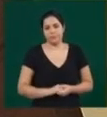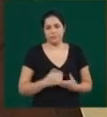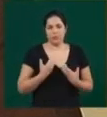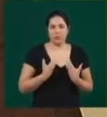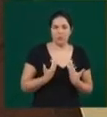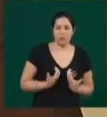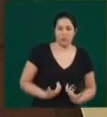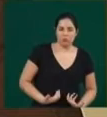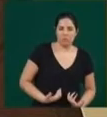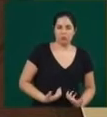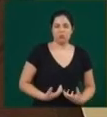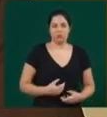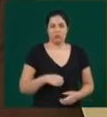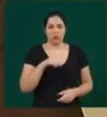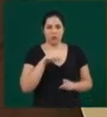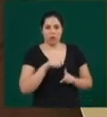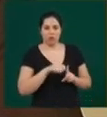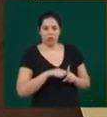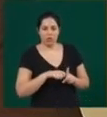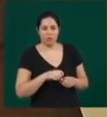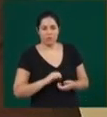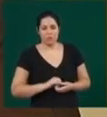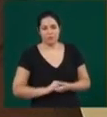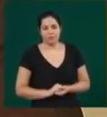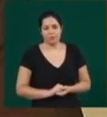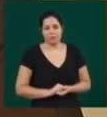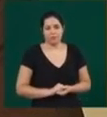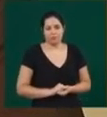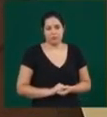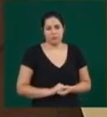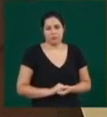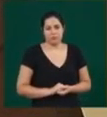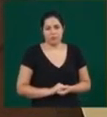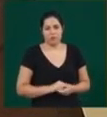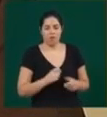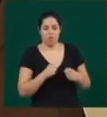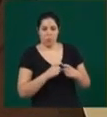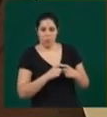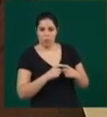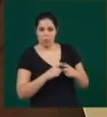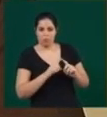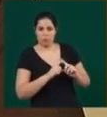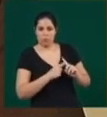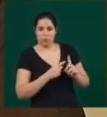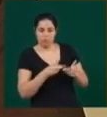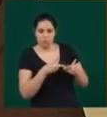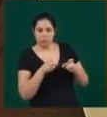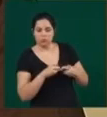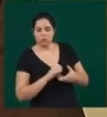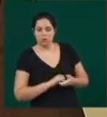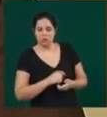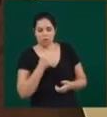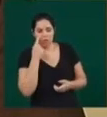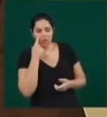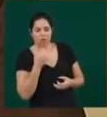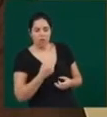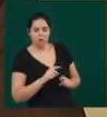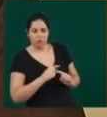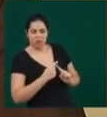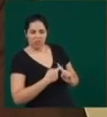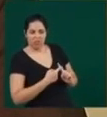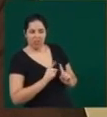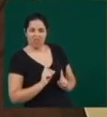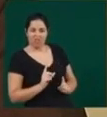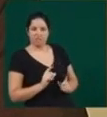desproporcional no último mês, e o obstetra tem essa expertise e avaliar isso, se isso é da gravidez ou não, mas